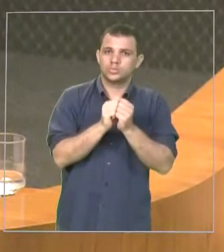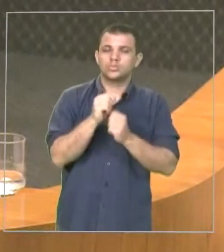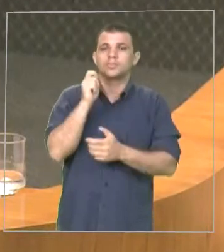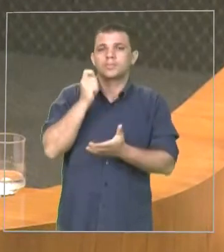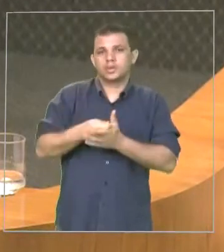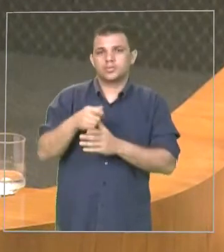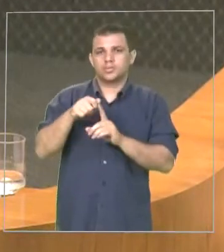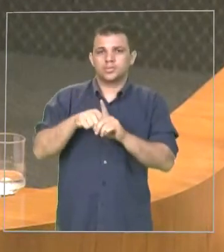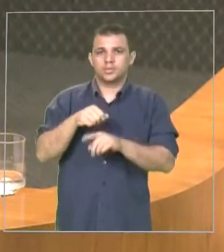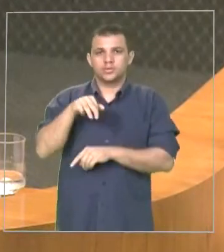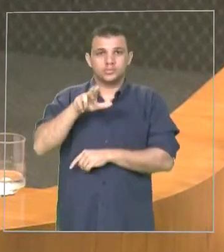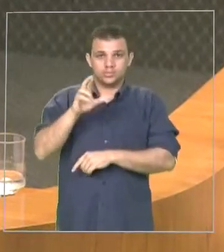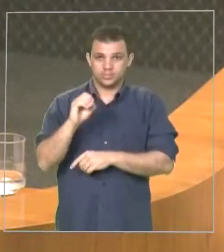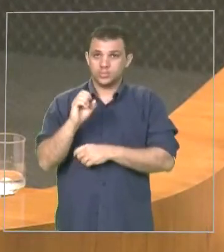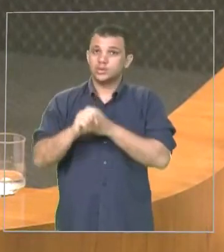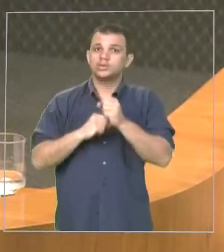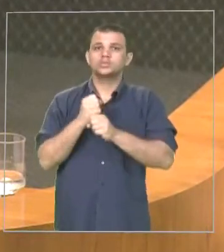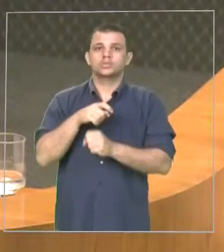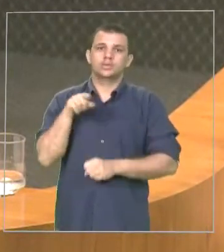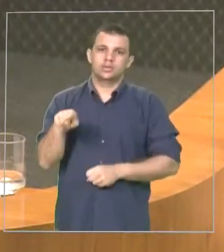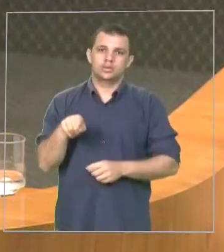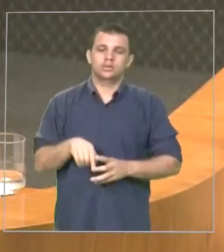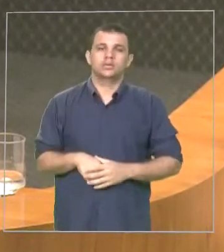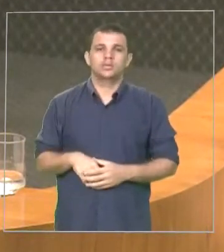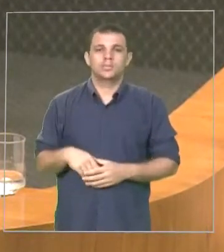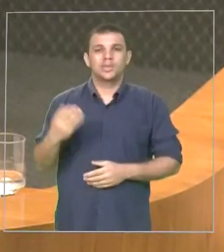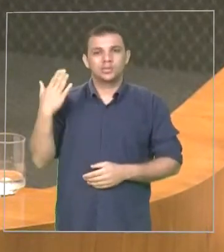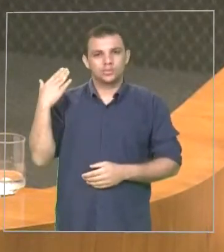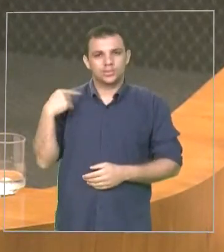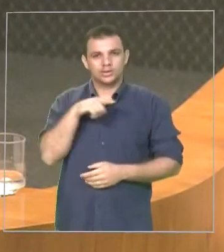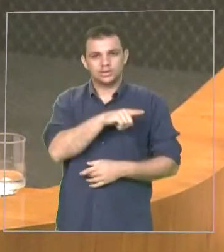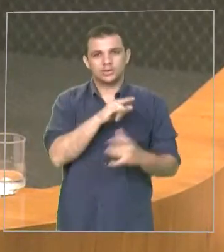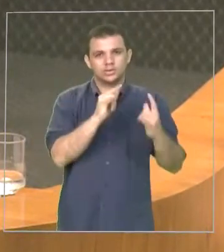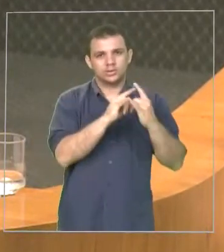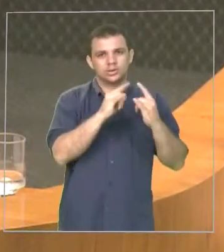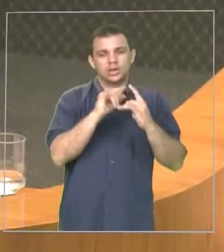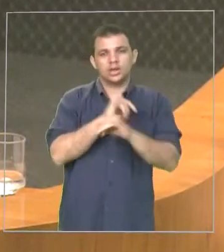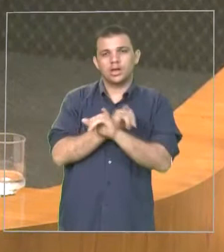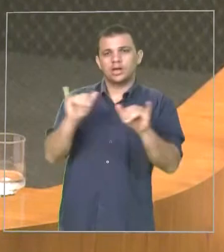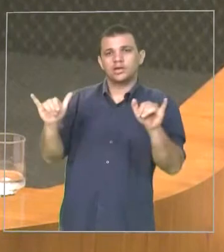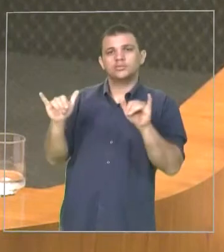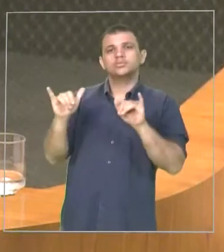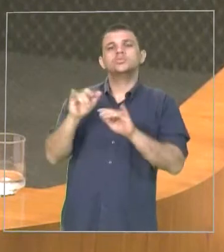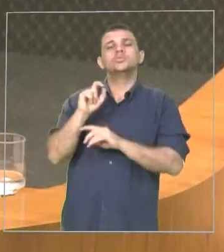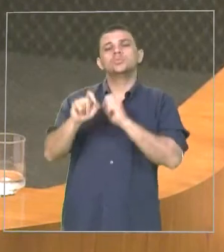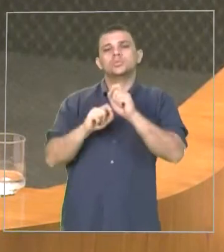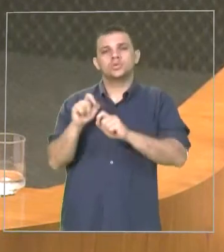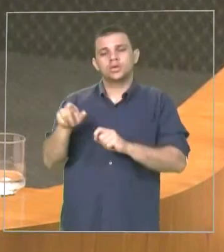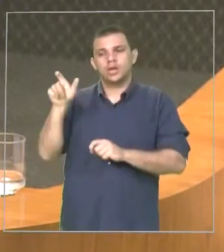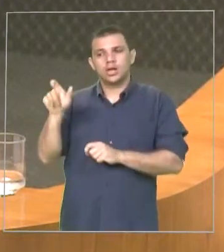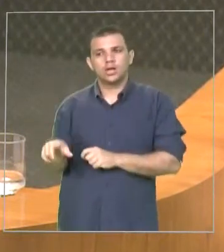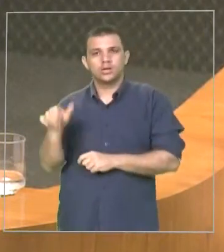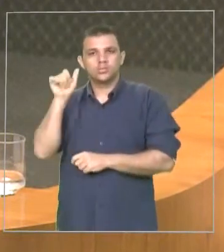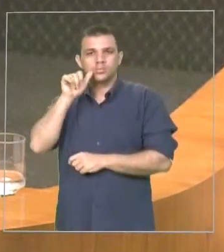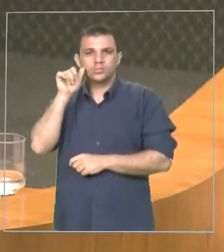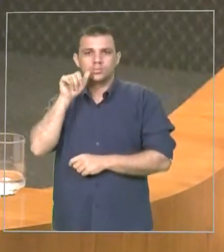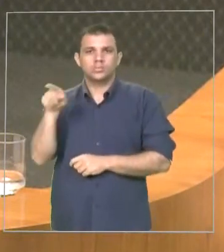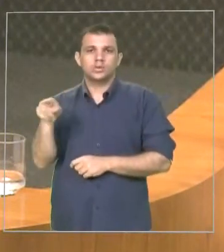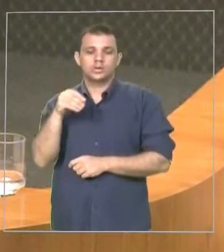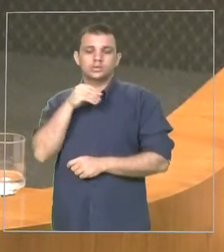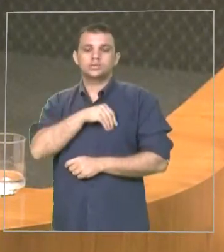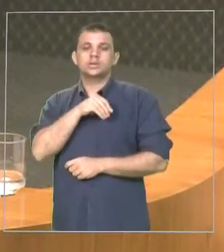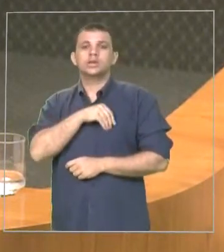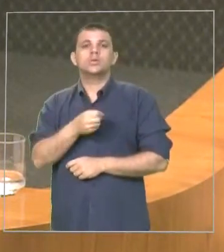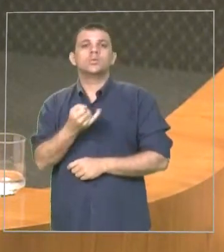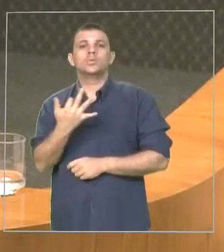mesmo ano. À época, o Instituto Bem Viver emitiu nota informando que a então servidora recebia R$